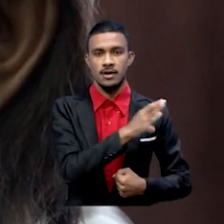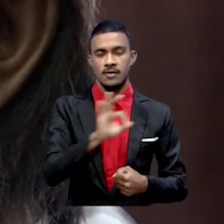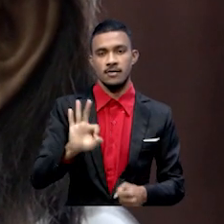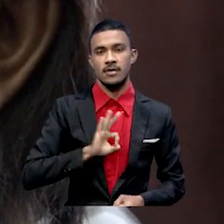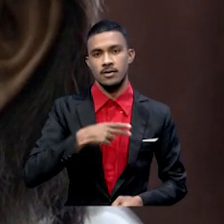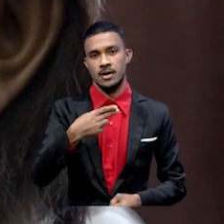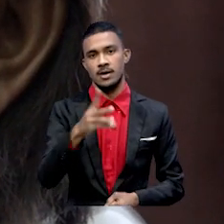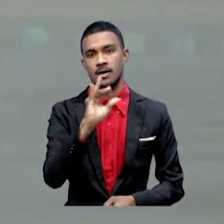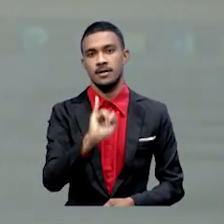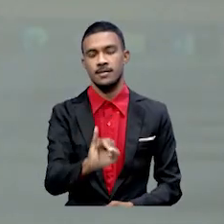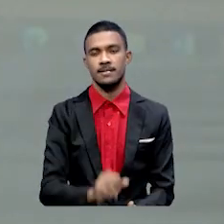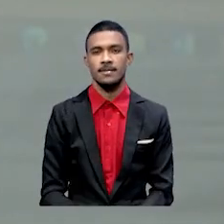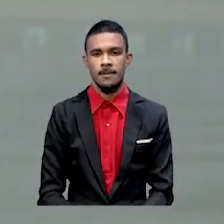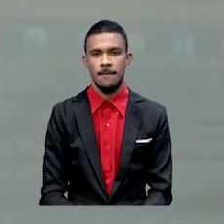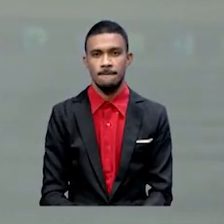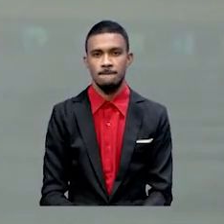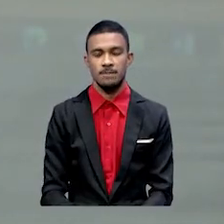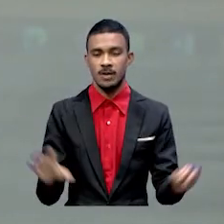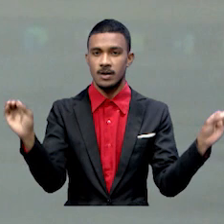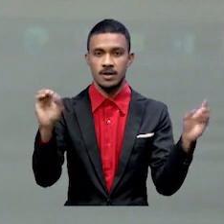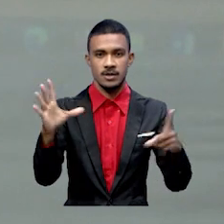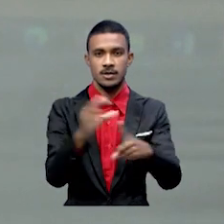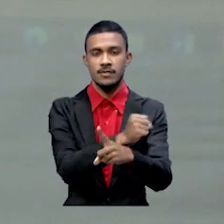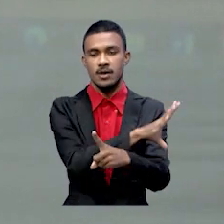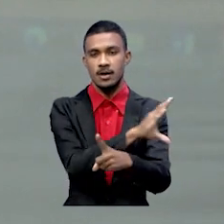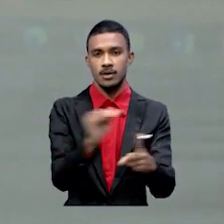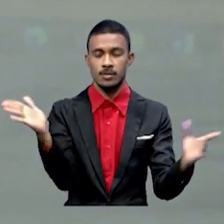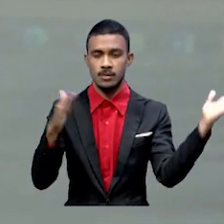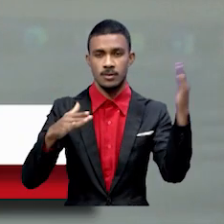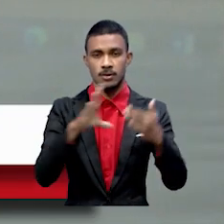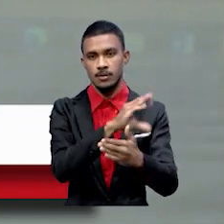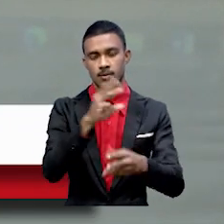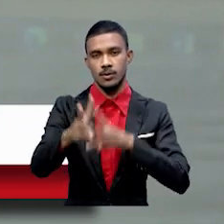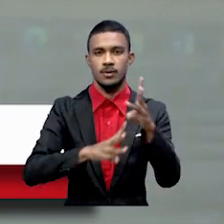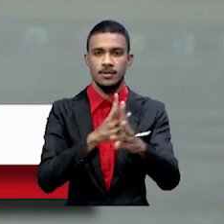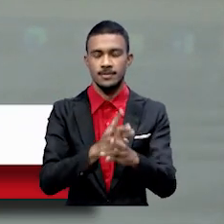Haradili. Não faltam crises no mundo.